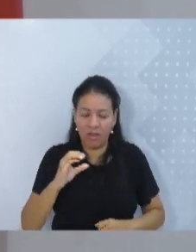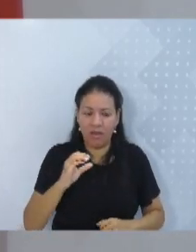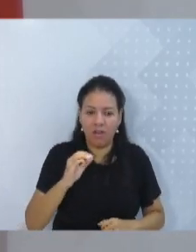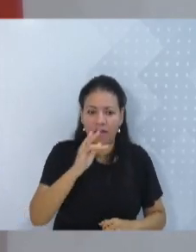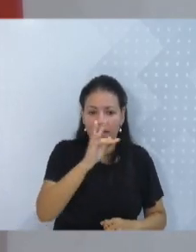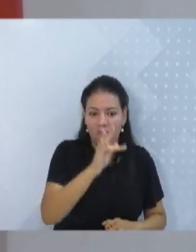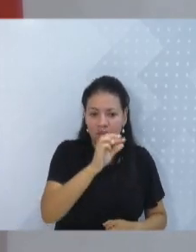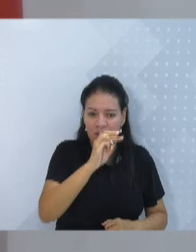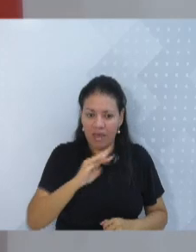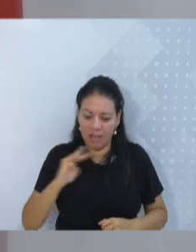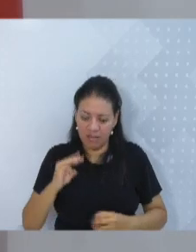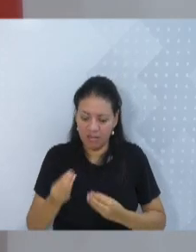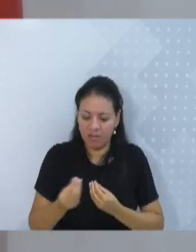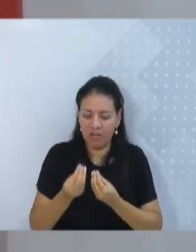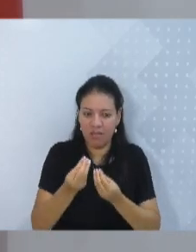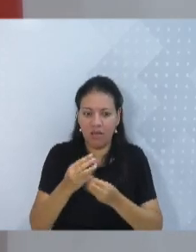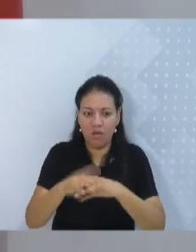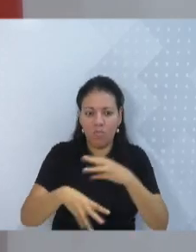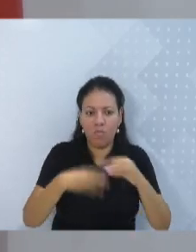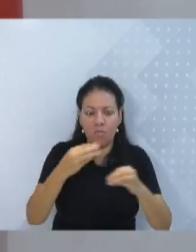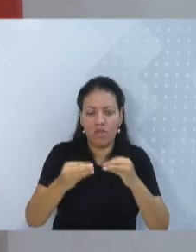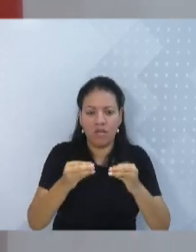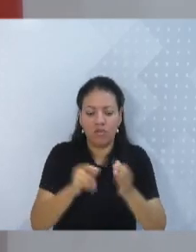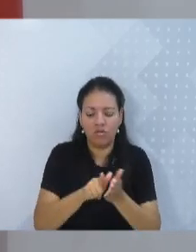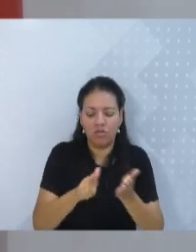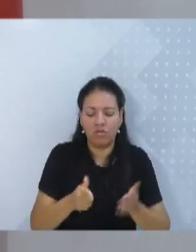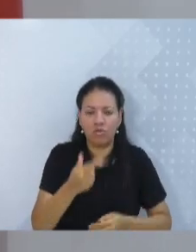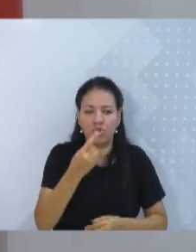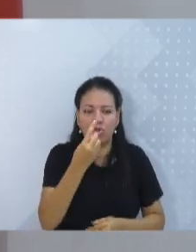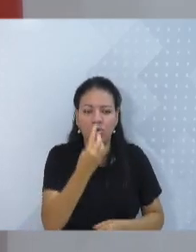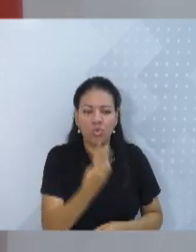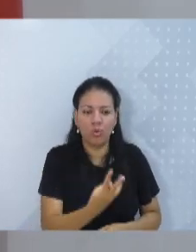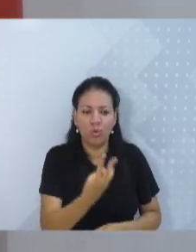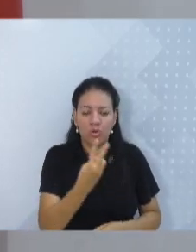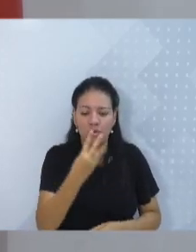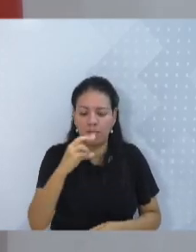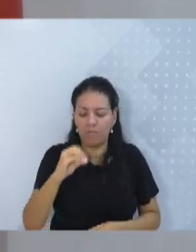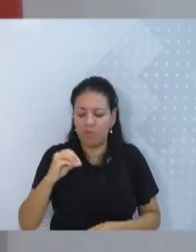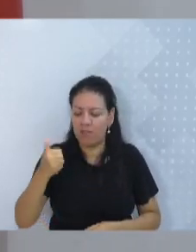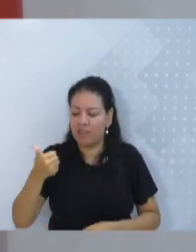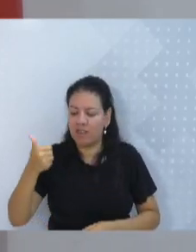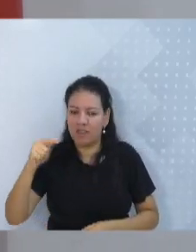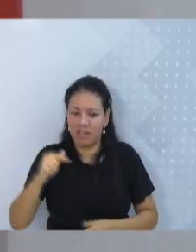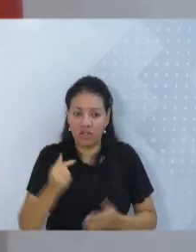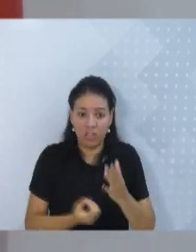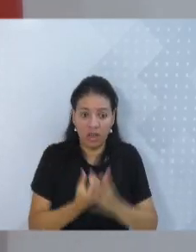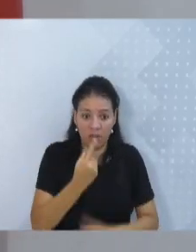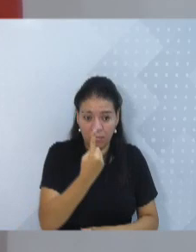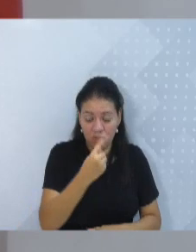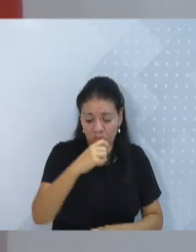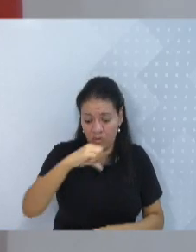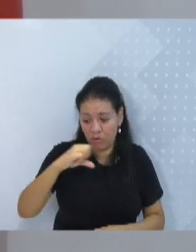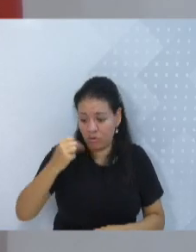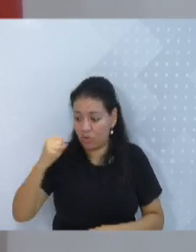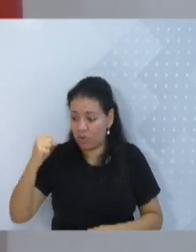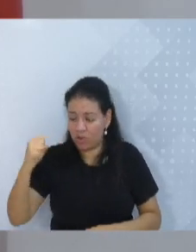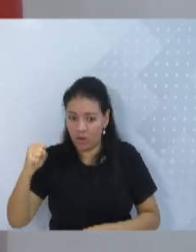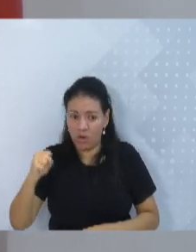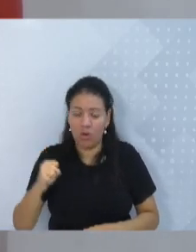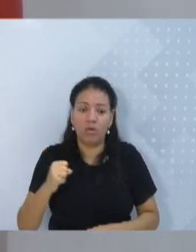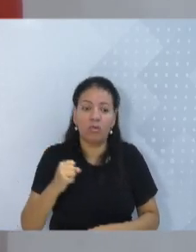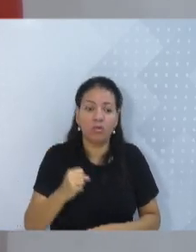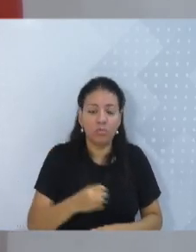entregou o prêmio de jornalismo 2017 criado em 1988 concurso ele reconhece